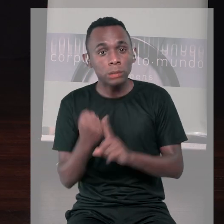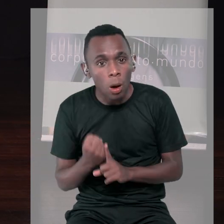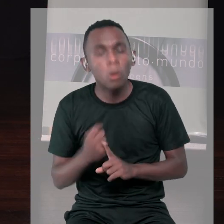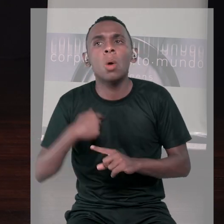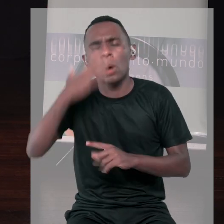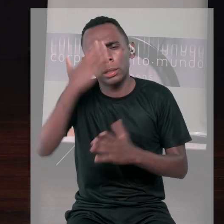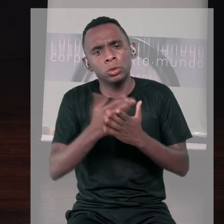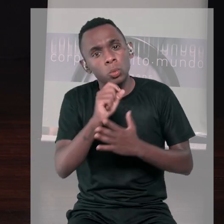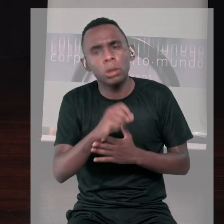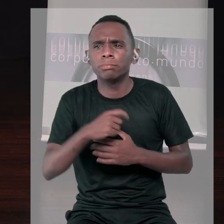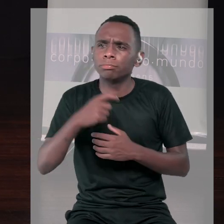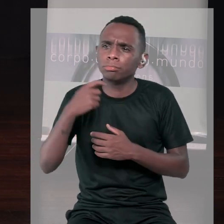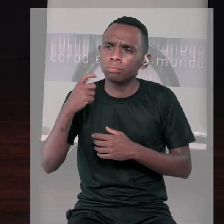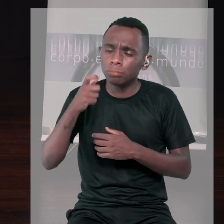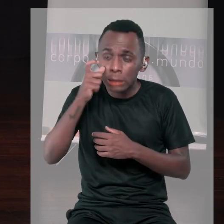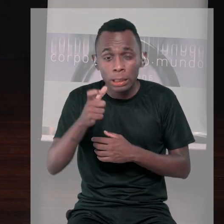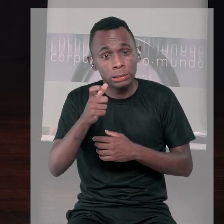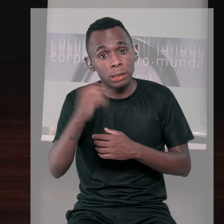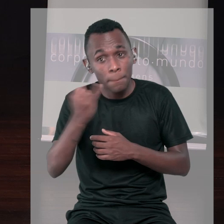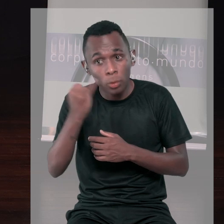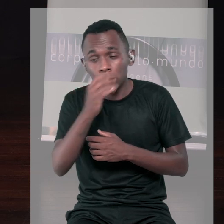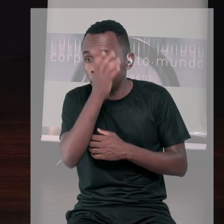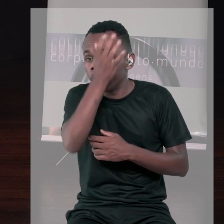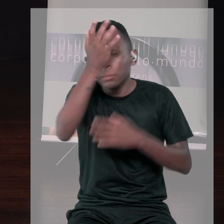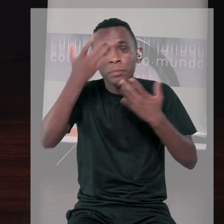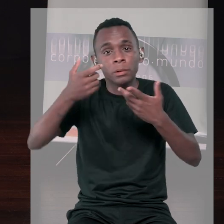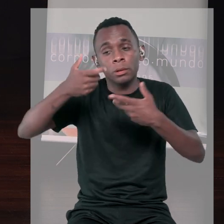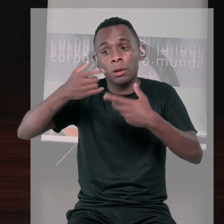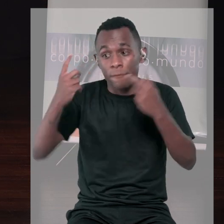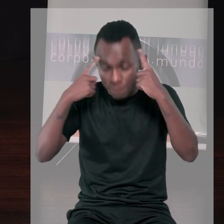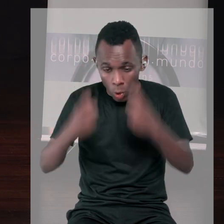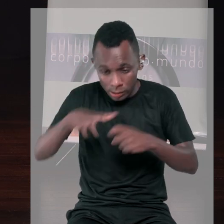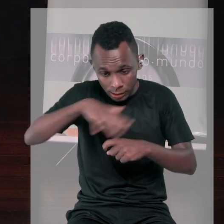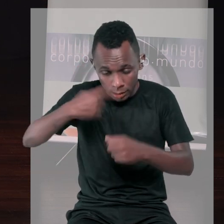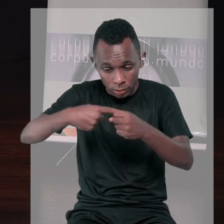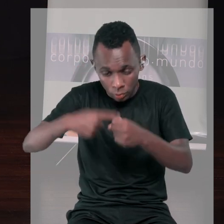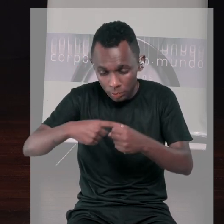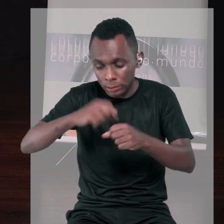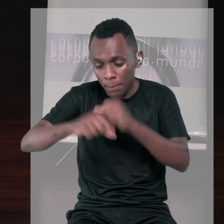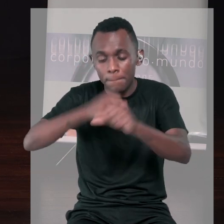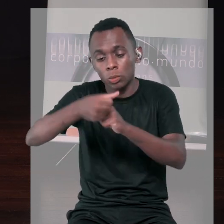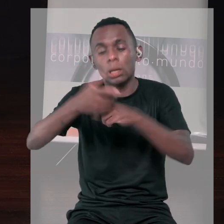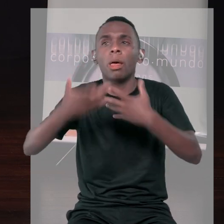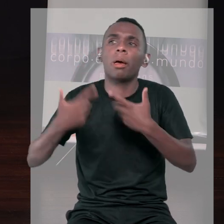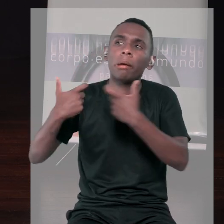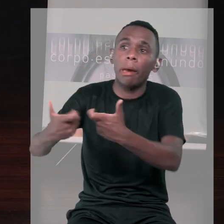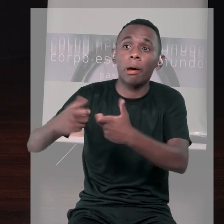interessante quando a violência urbana se transforma em ou guerra civil ou em guerra